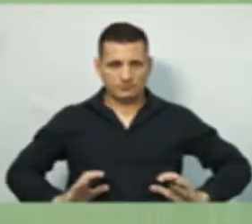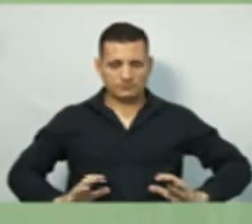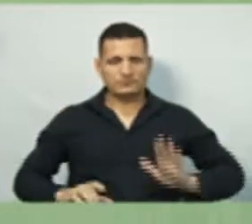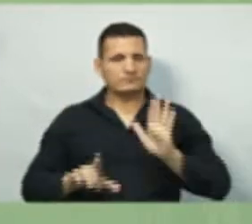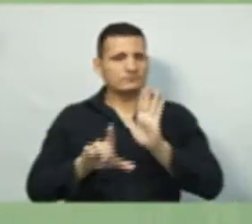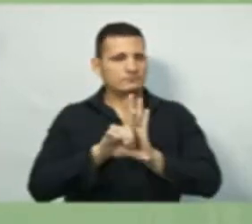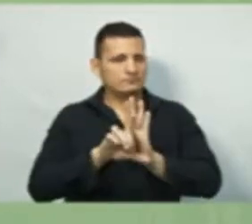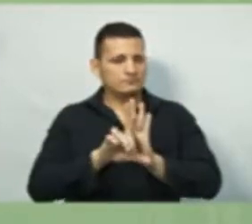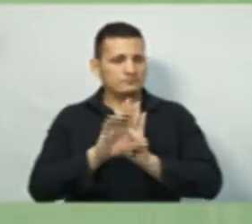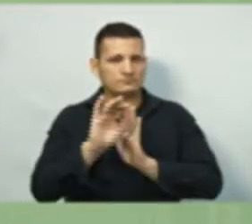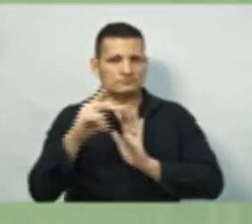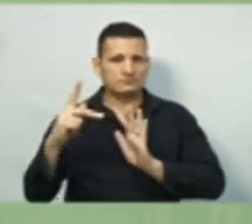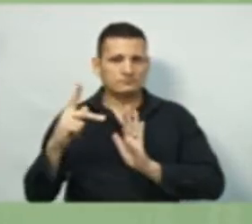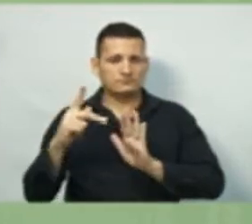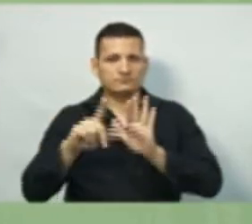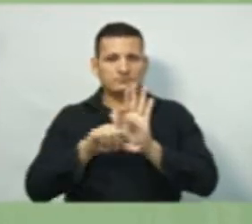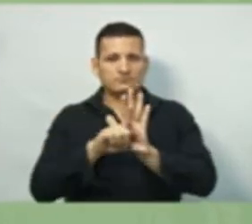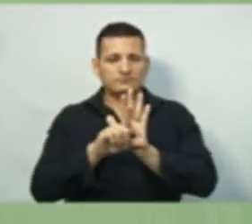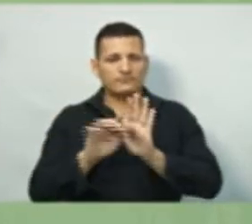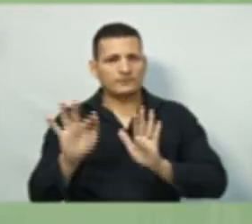cooperativista, a Lei Federal número